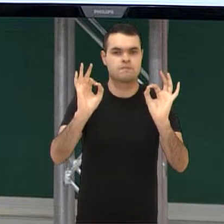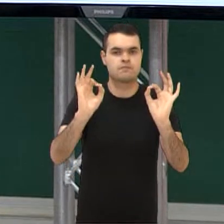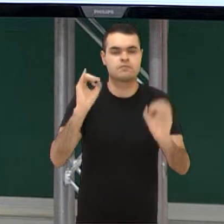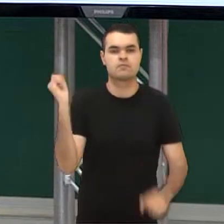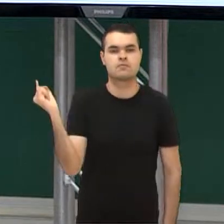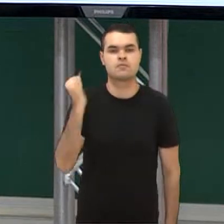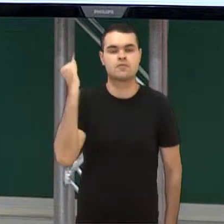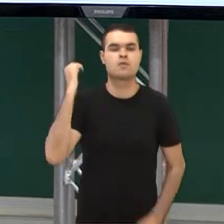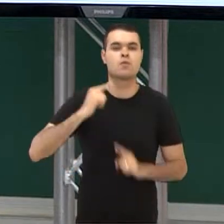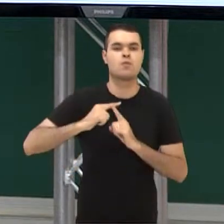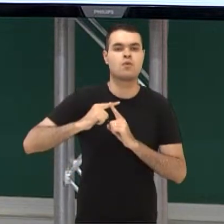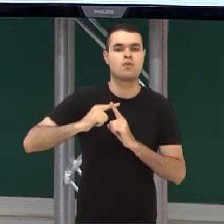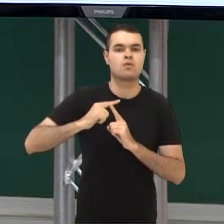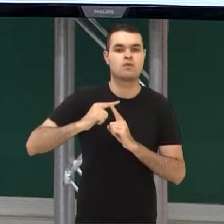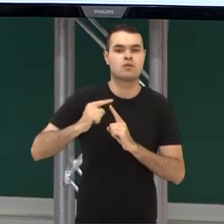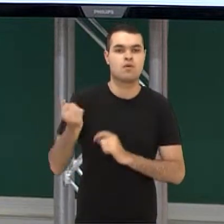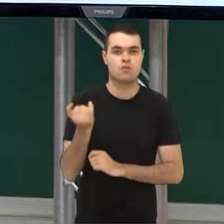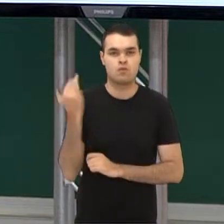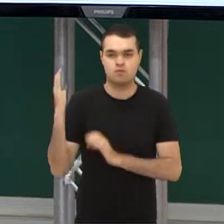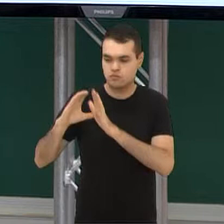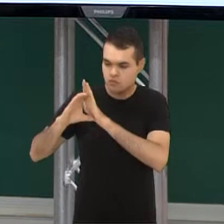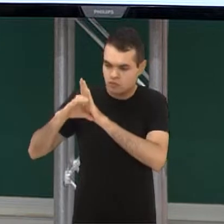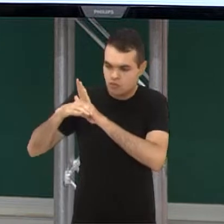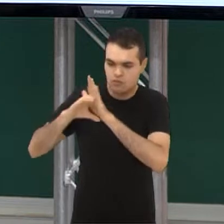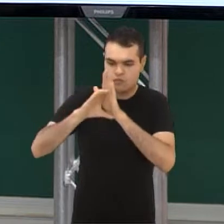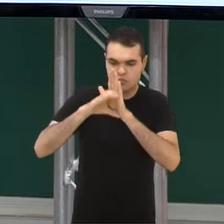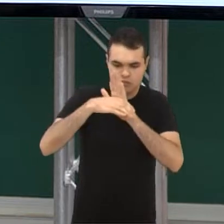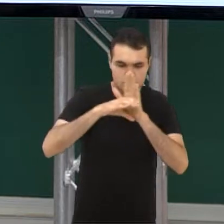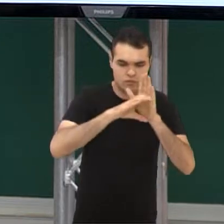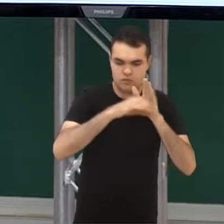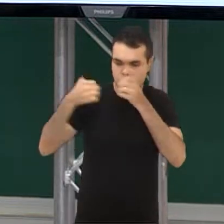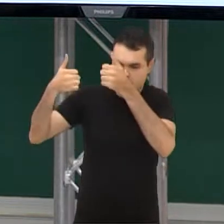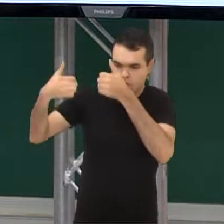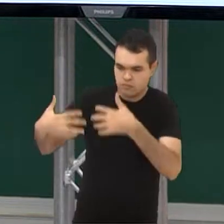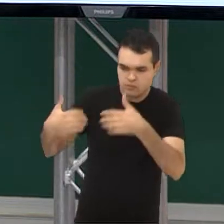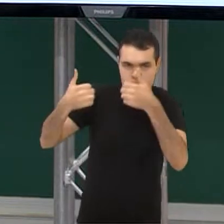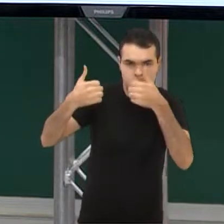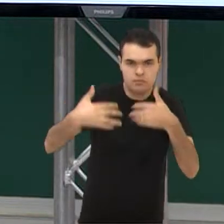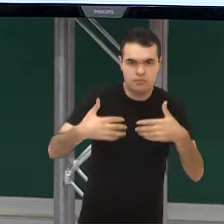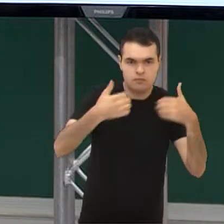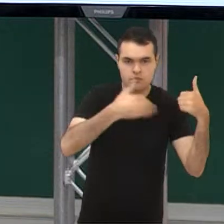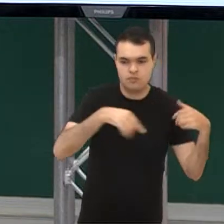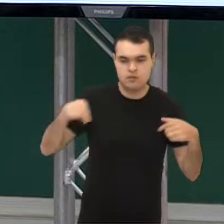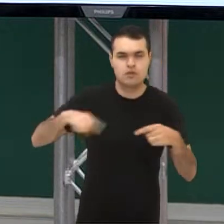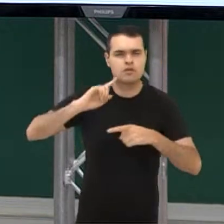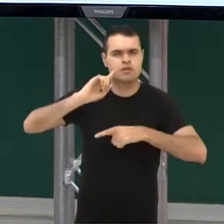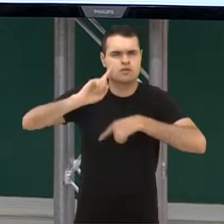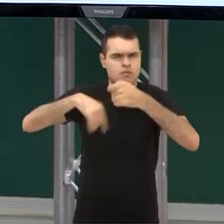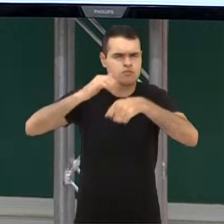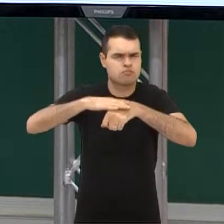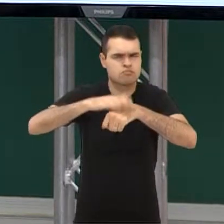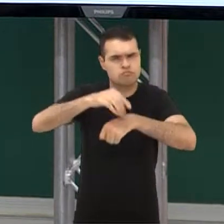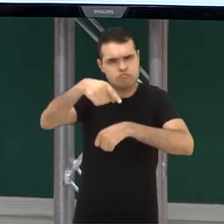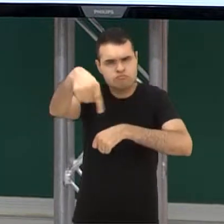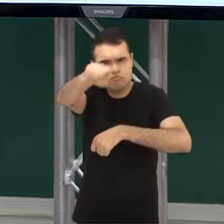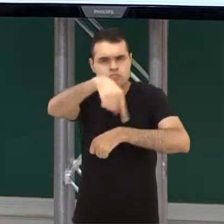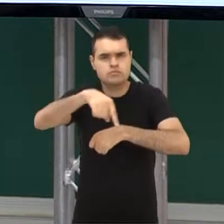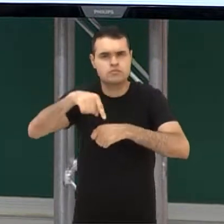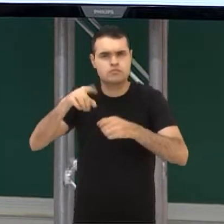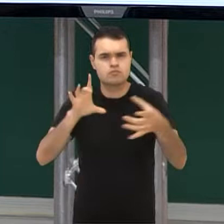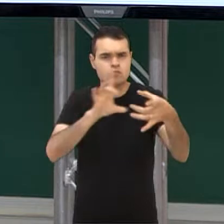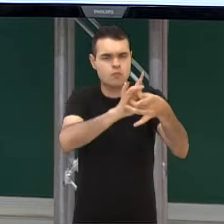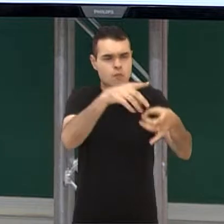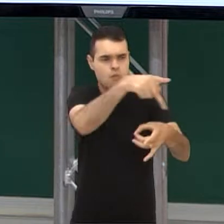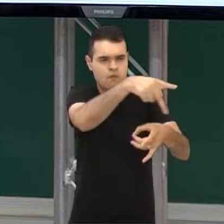importante porque alguns conceitos serão tratados aqui e daqui a pouco você pode aprofundar eles com o seu